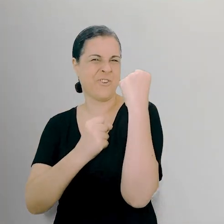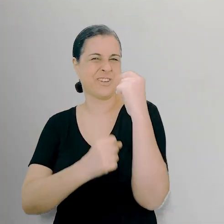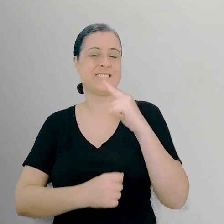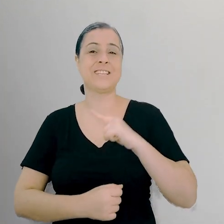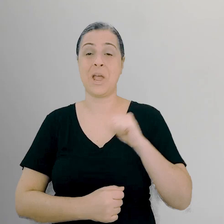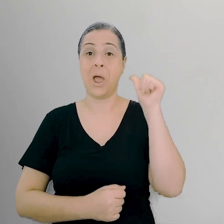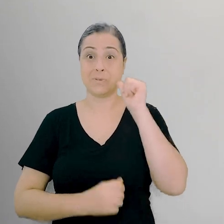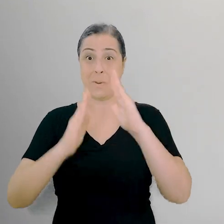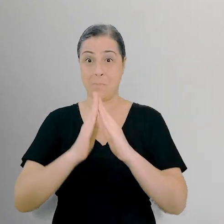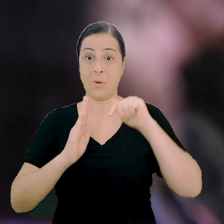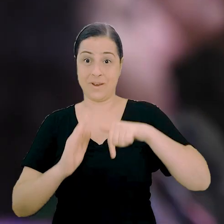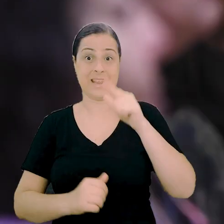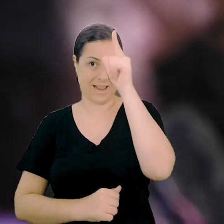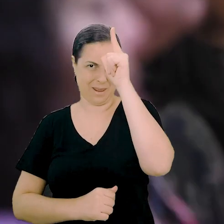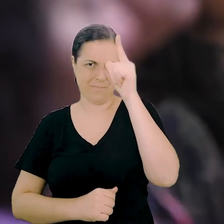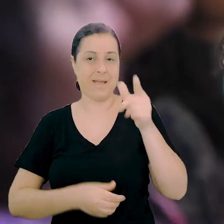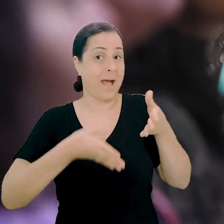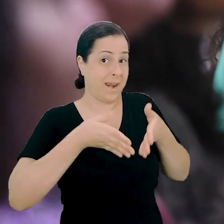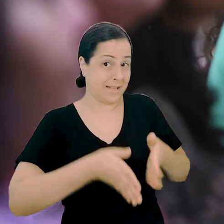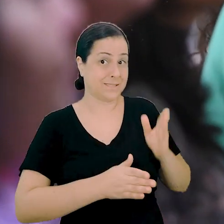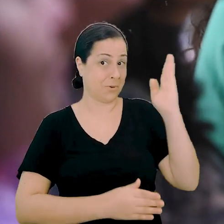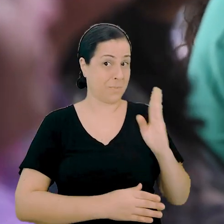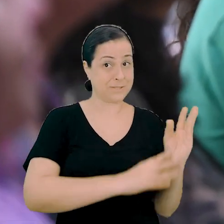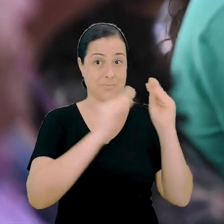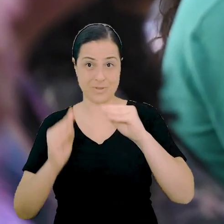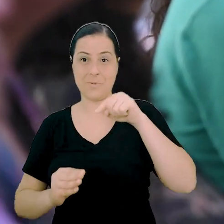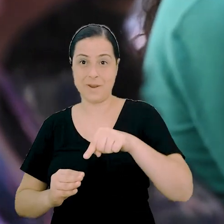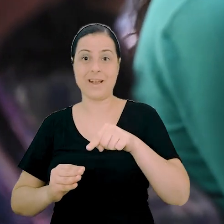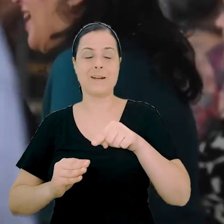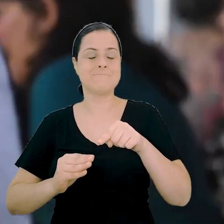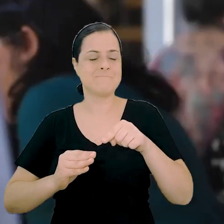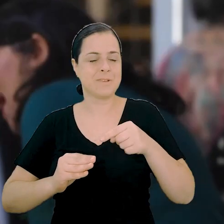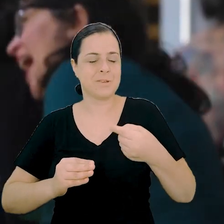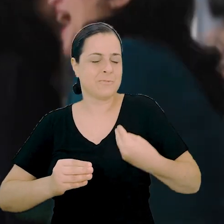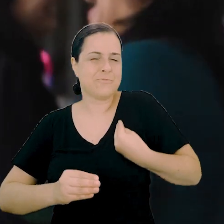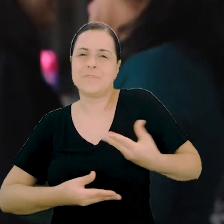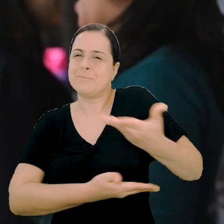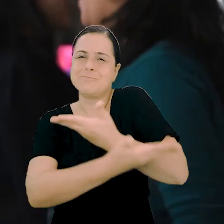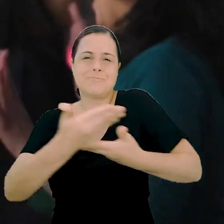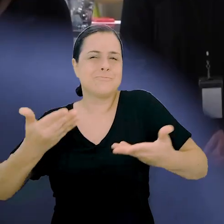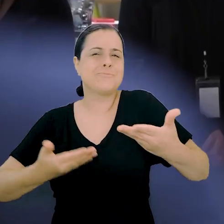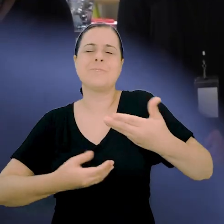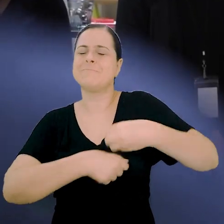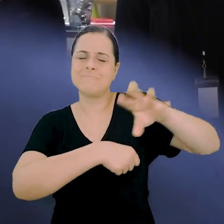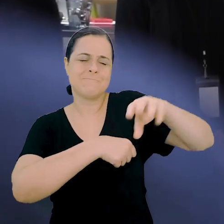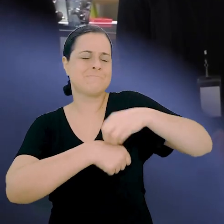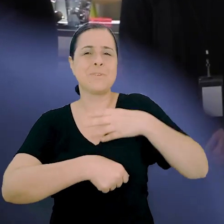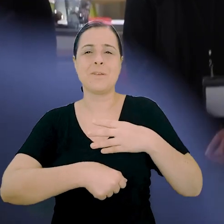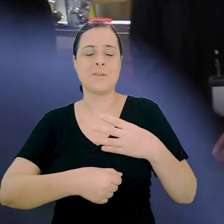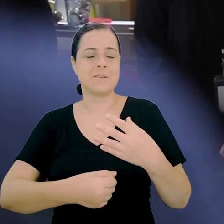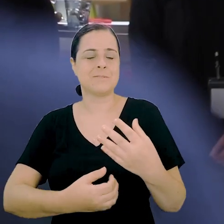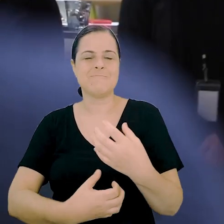essas mulheres aqui da Alemanha, imigrantes brasileiras, trazem e trocam juntas, só nos faz